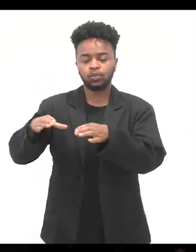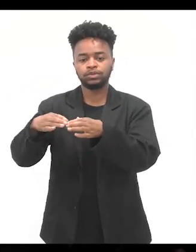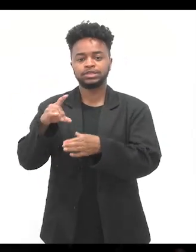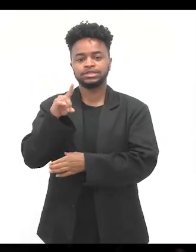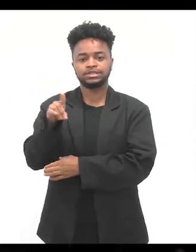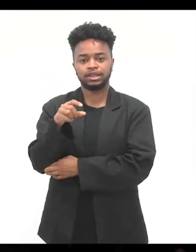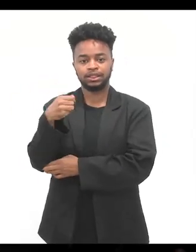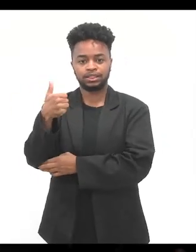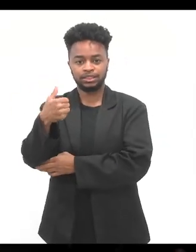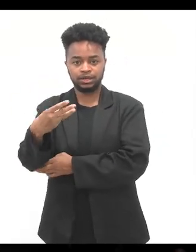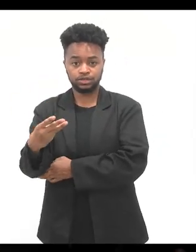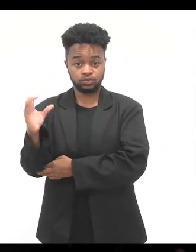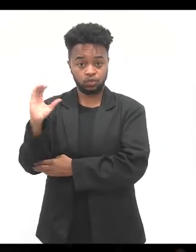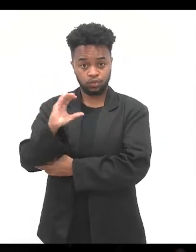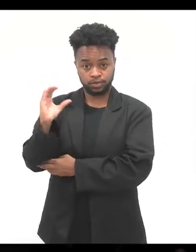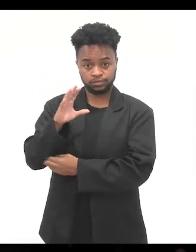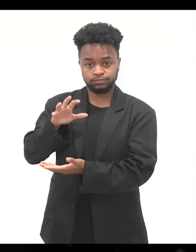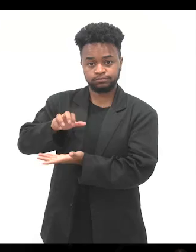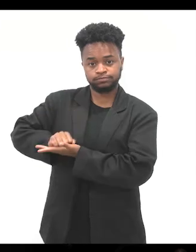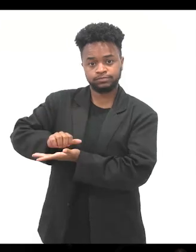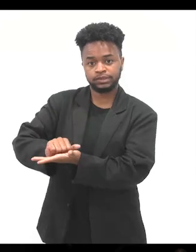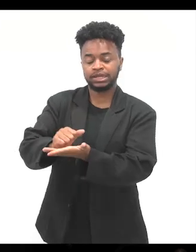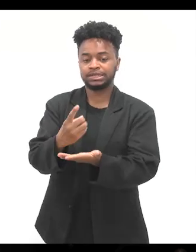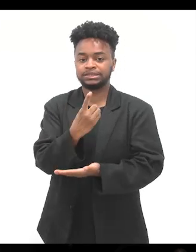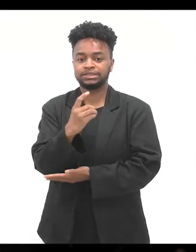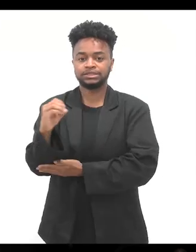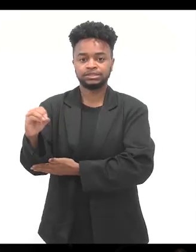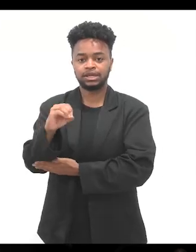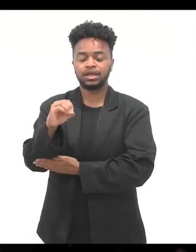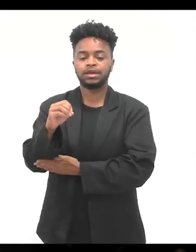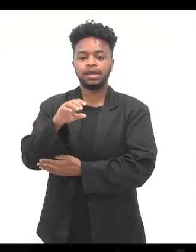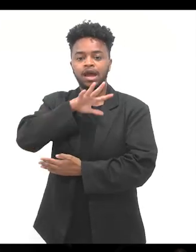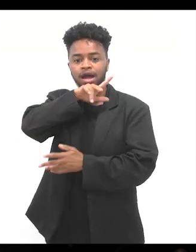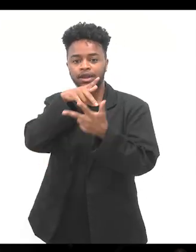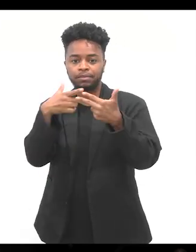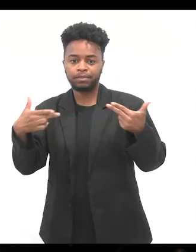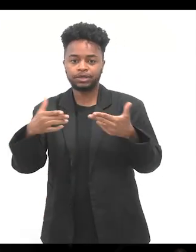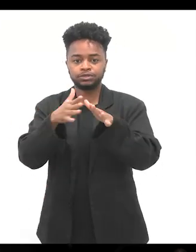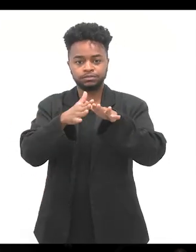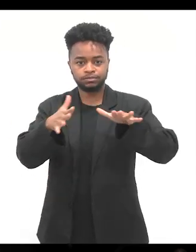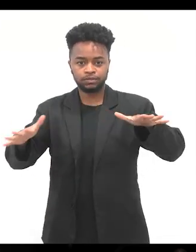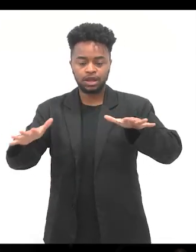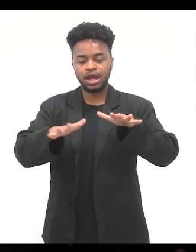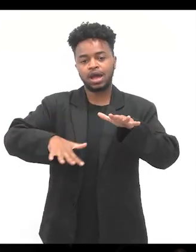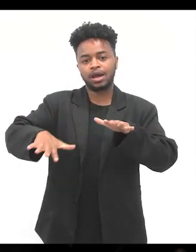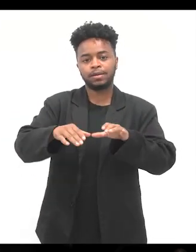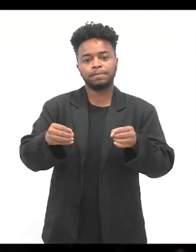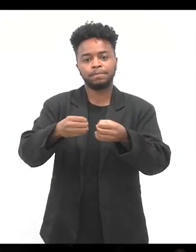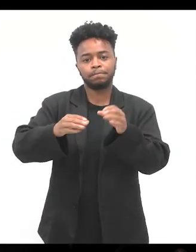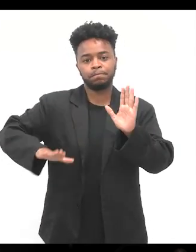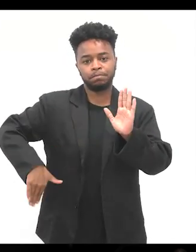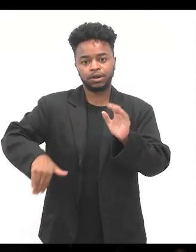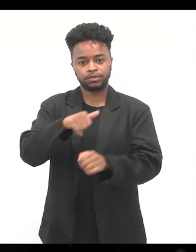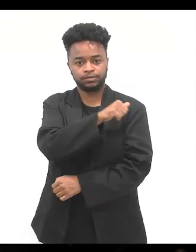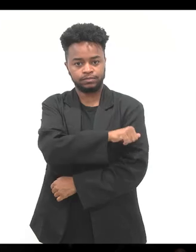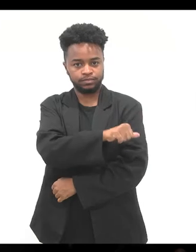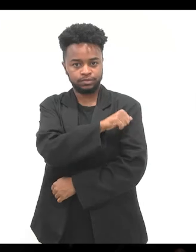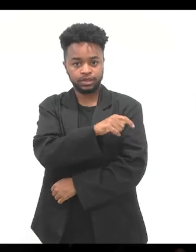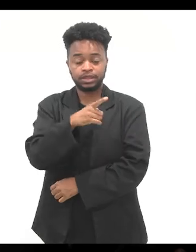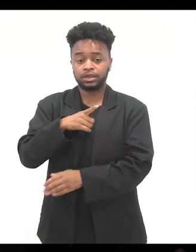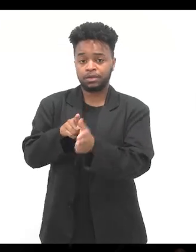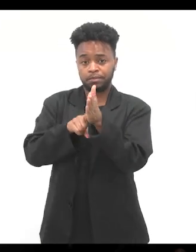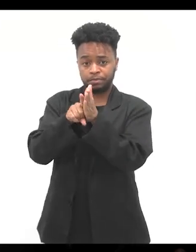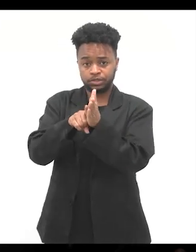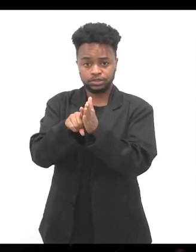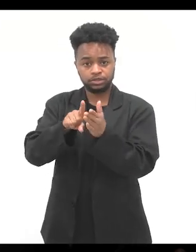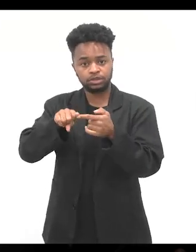100 espécies marinhas capturadas na região costeira do Rio de Janeiro. A pesquisa, que virou um livro, registrou peixes